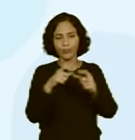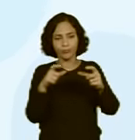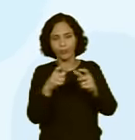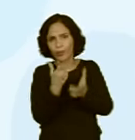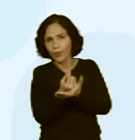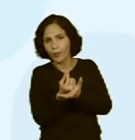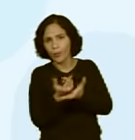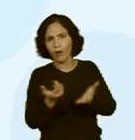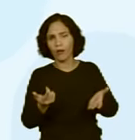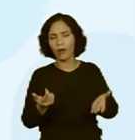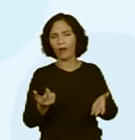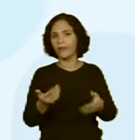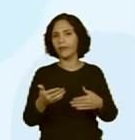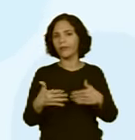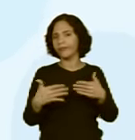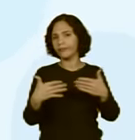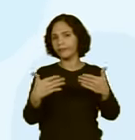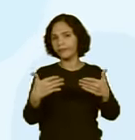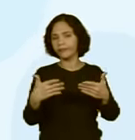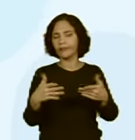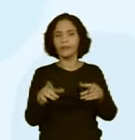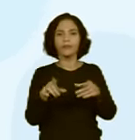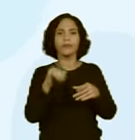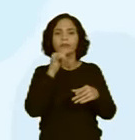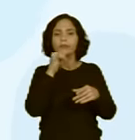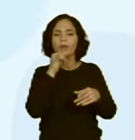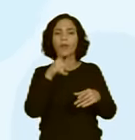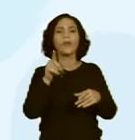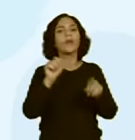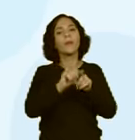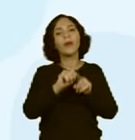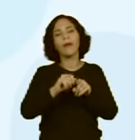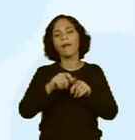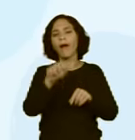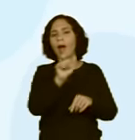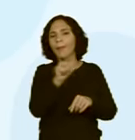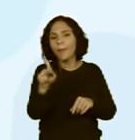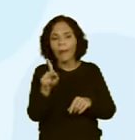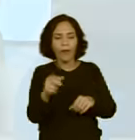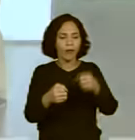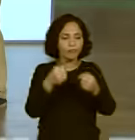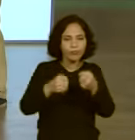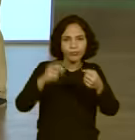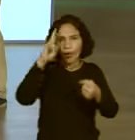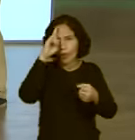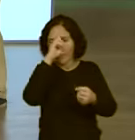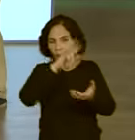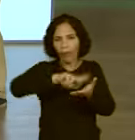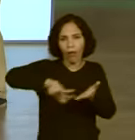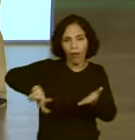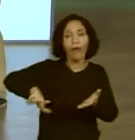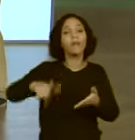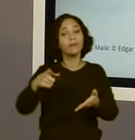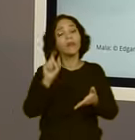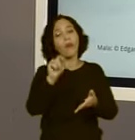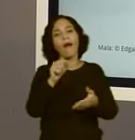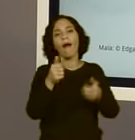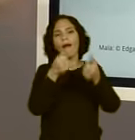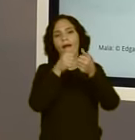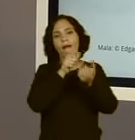seu bilhete, né? E andar de aplicativos também. Sim. São gastos que a família tem